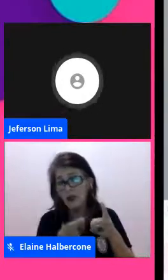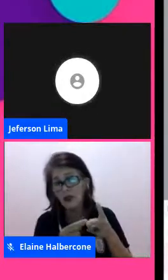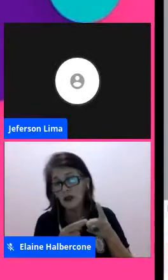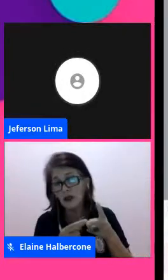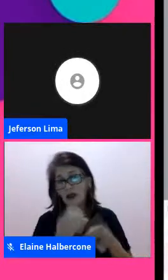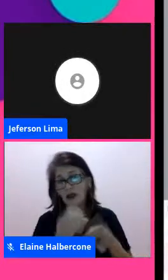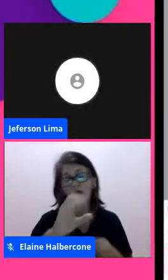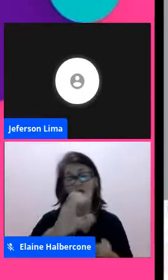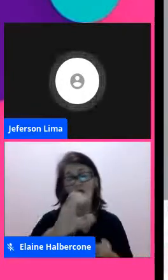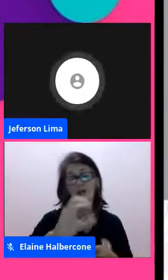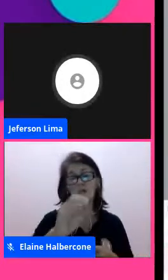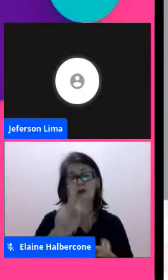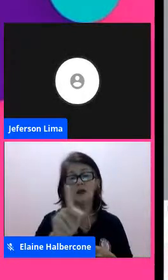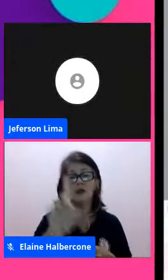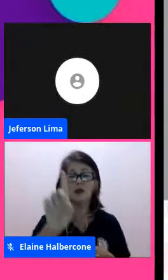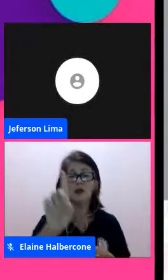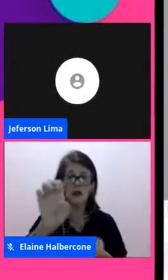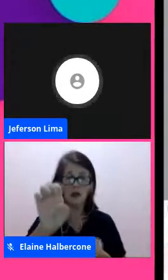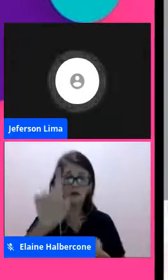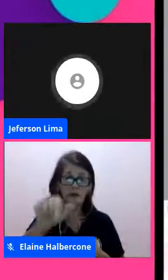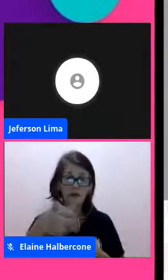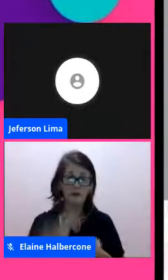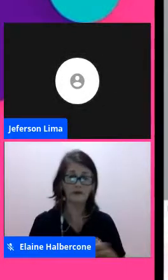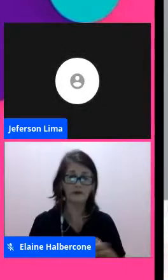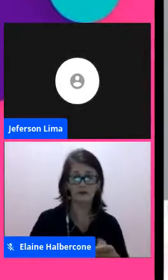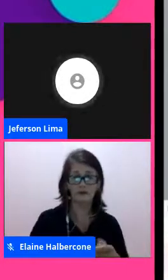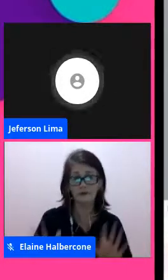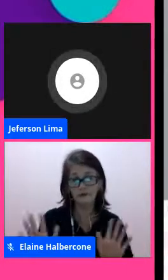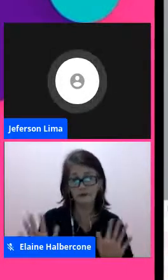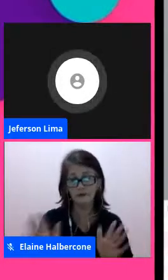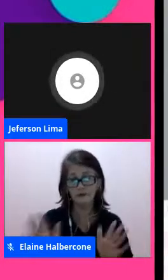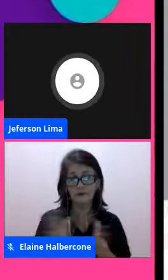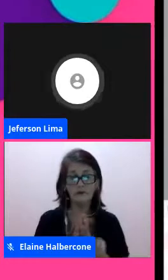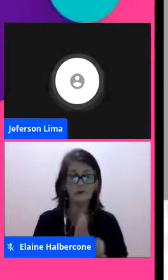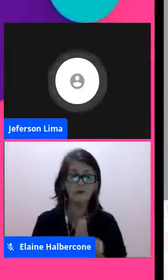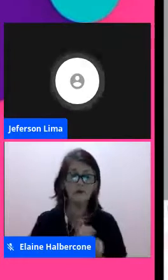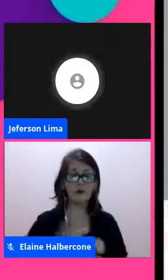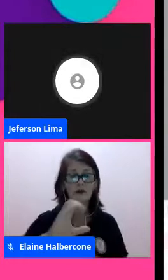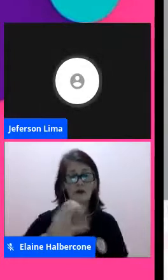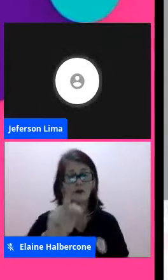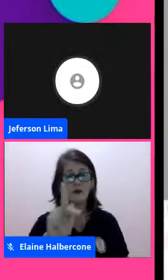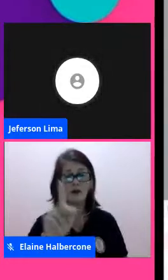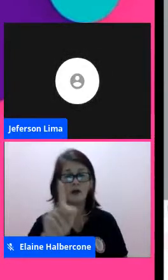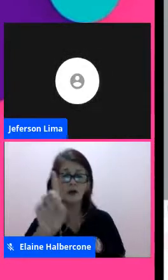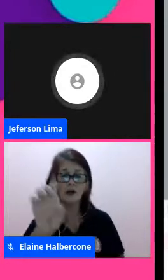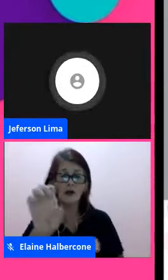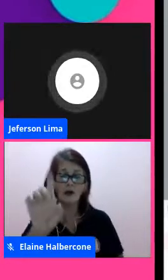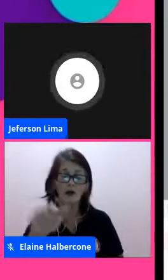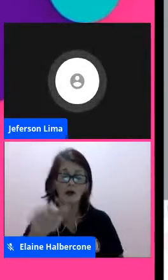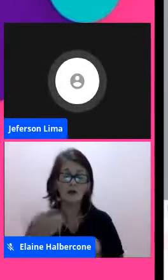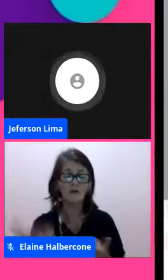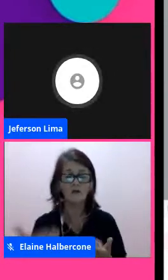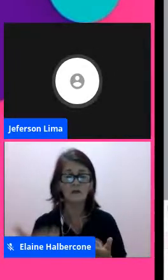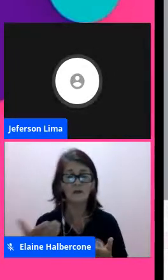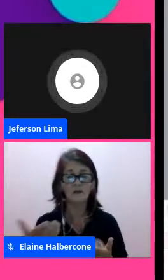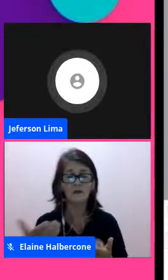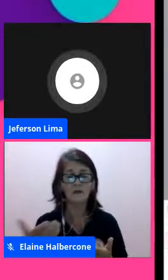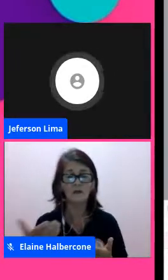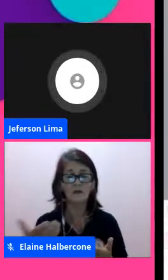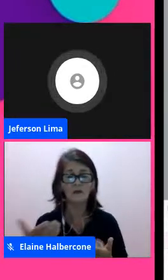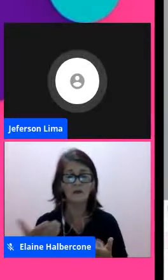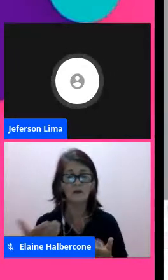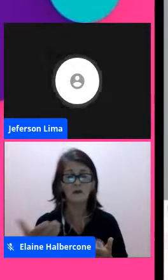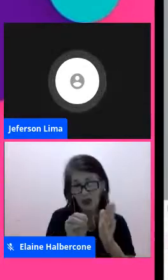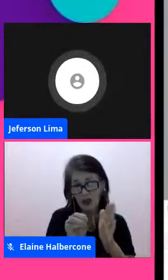CPDE. Aí pronto, ela não existe. Prontinho? CPDE é, como eu falei, aquele objeto ali bonitinho. Só que eu quero pegar isso aqui, anotar